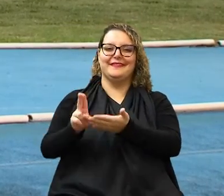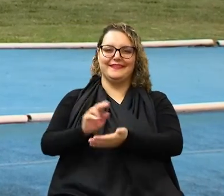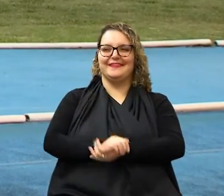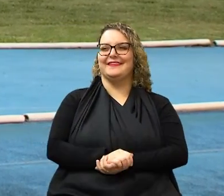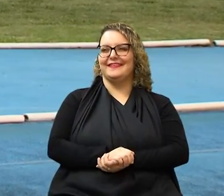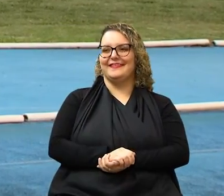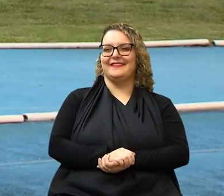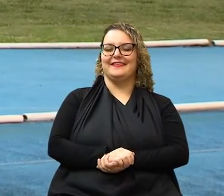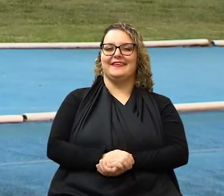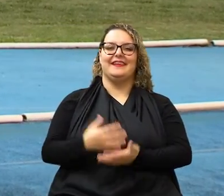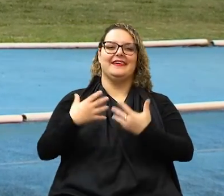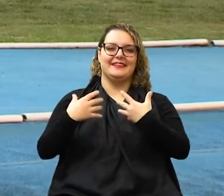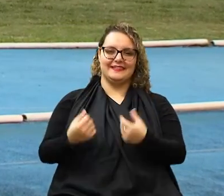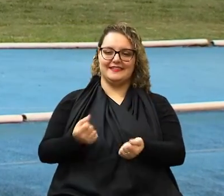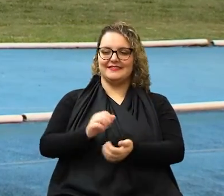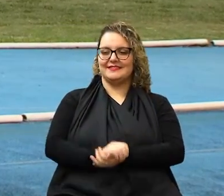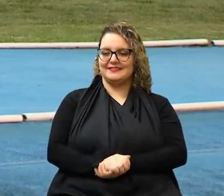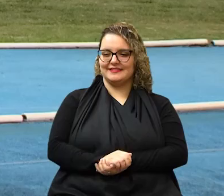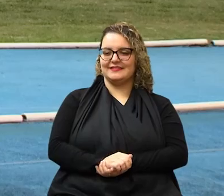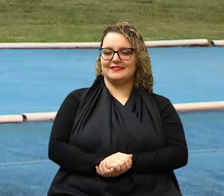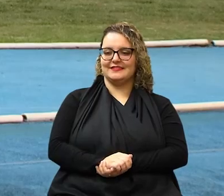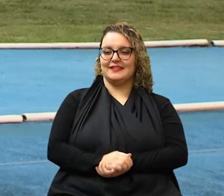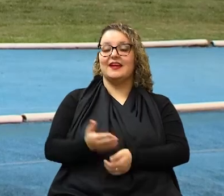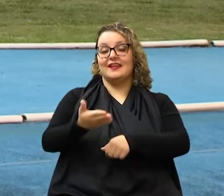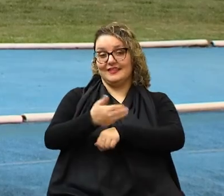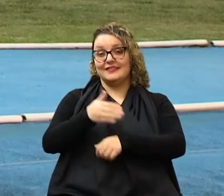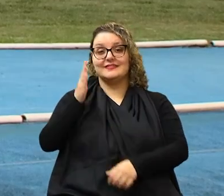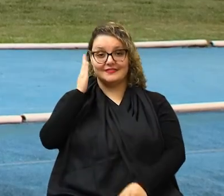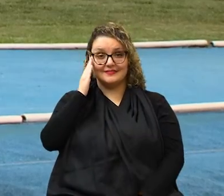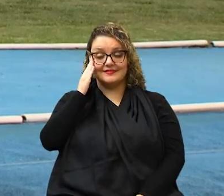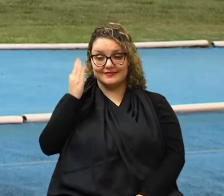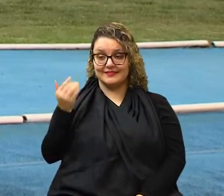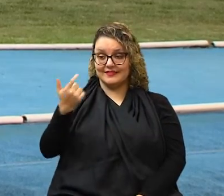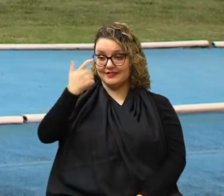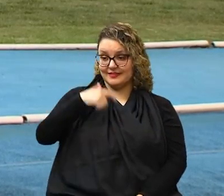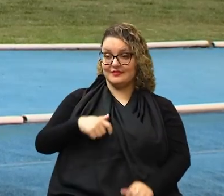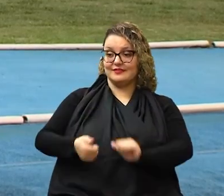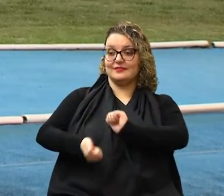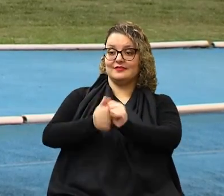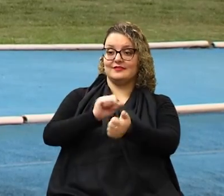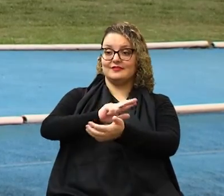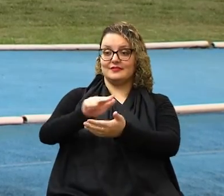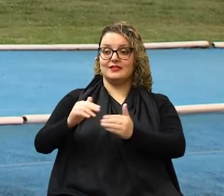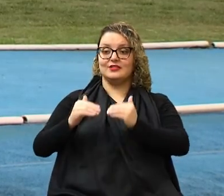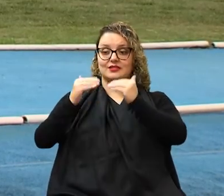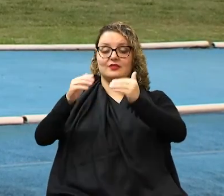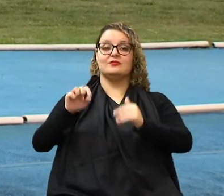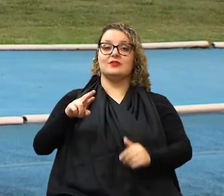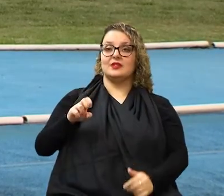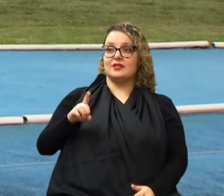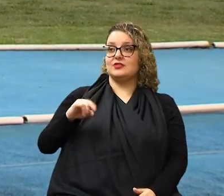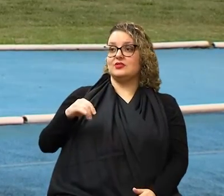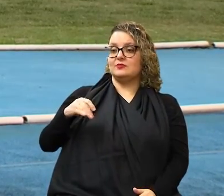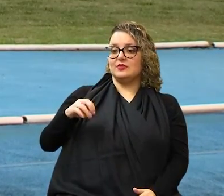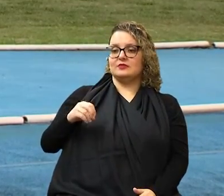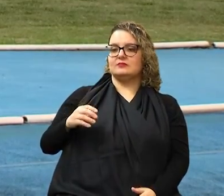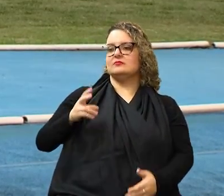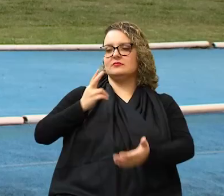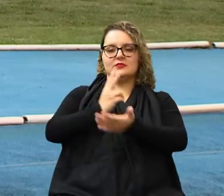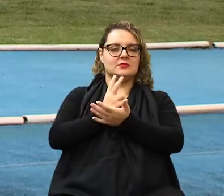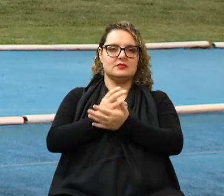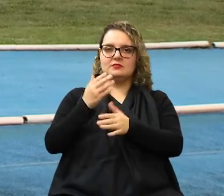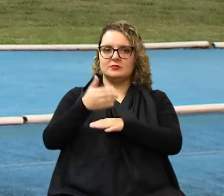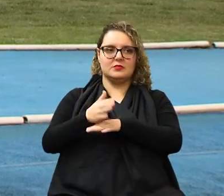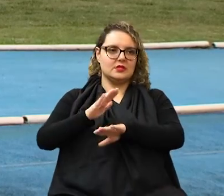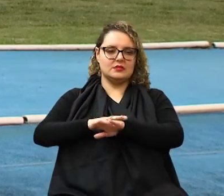imperativo, então eu logo aceitei. Mesmo antes de saber que eu seria uma atleta de alto rendimento, eu logo aceitei, eu sempre estava em